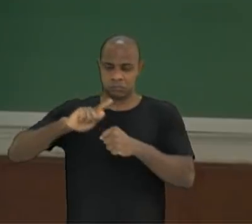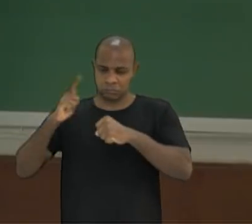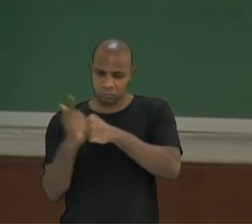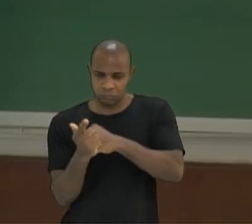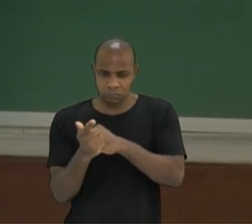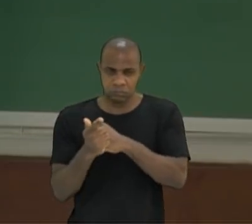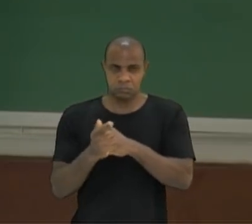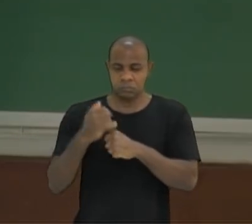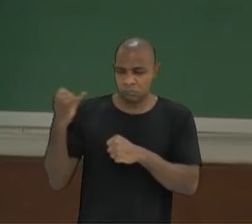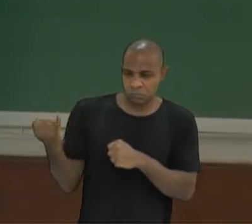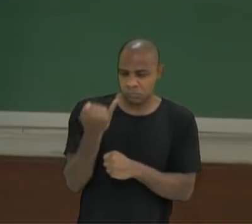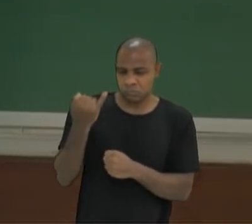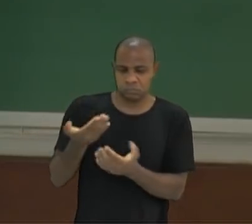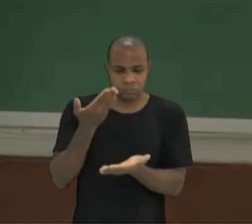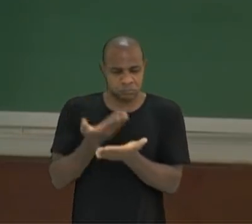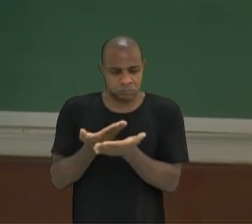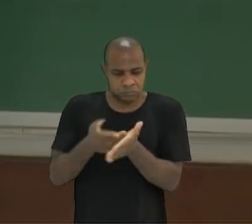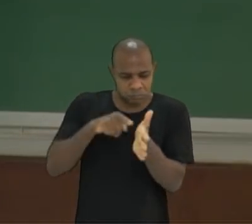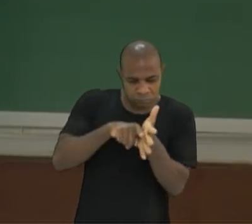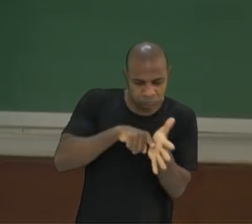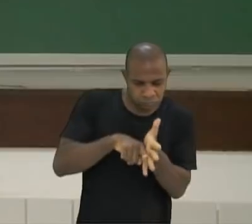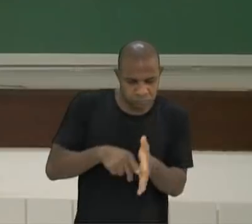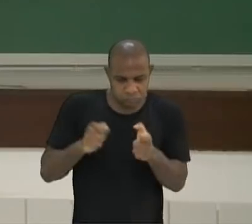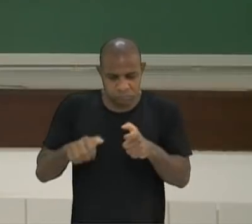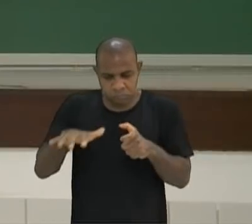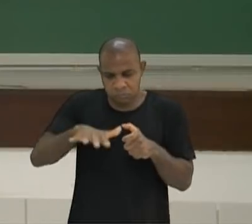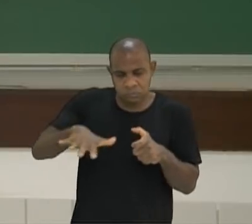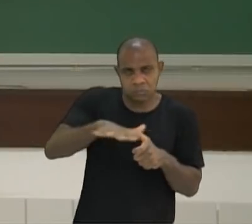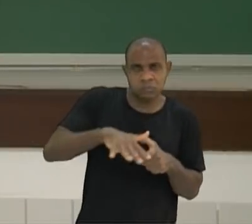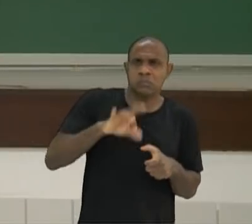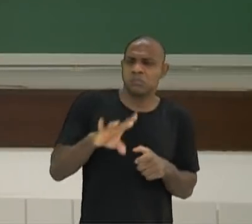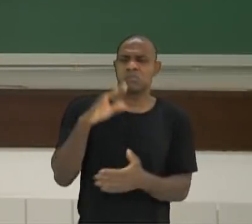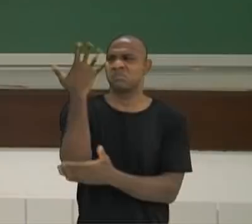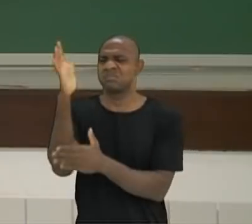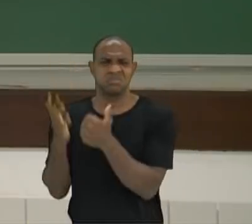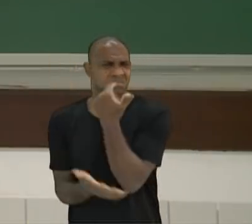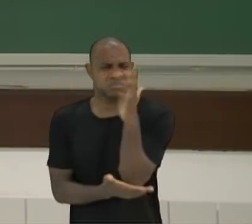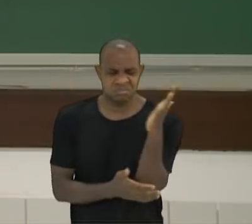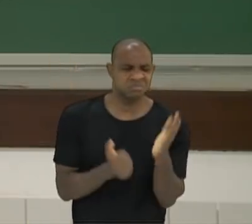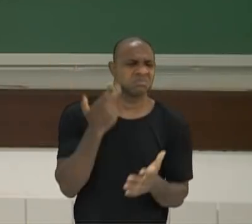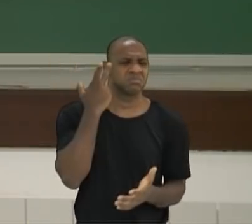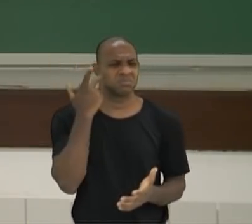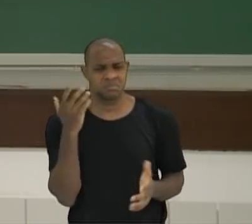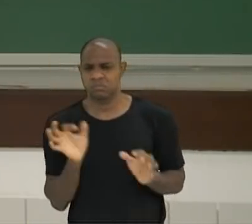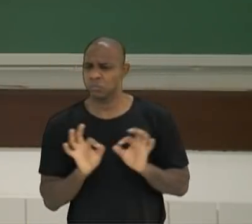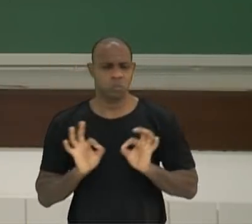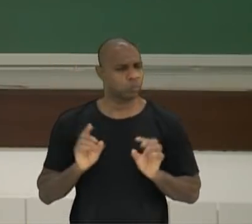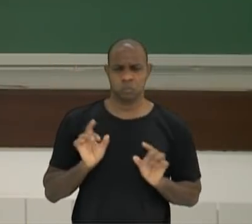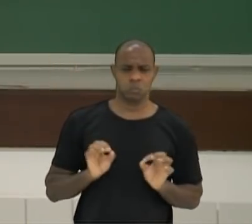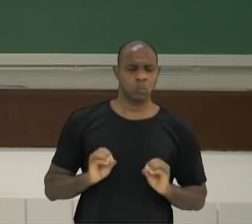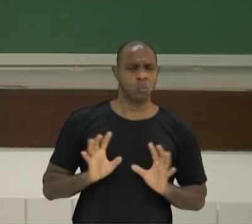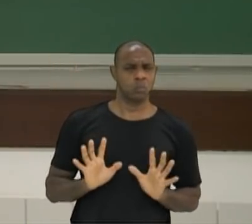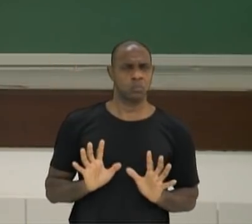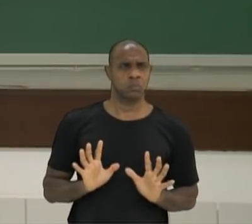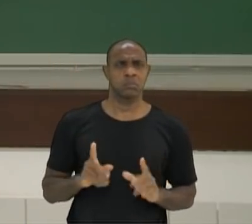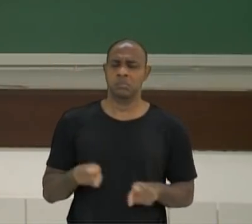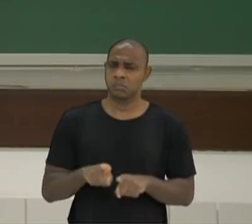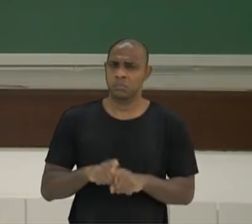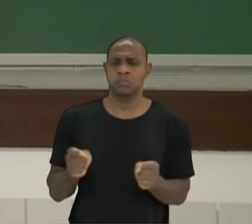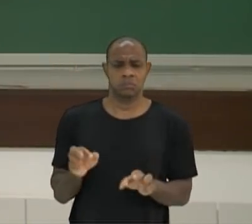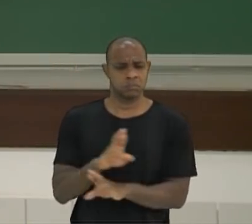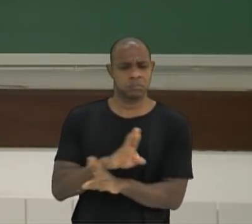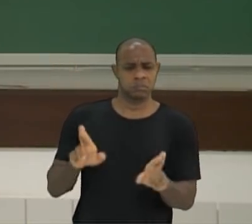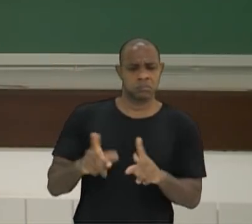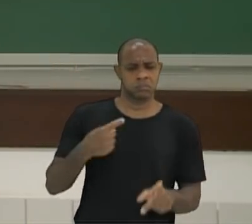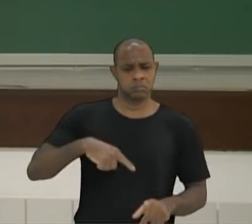espaço, lembrando que o espaço vai compor não apenas a paisagem natural e artificial, mas também as relações que